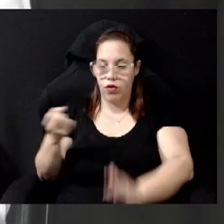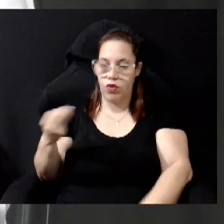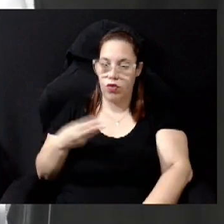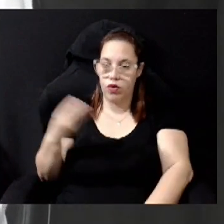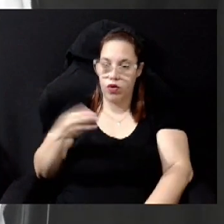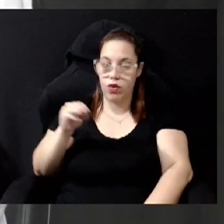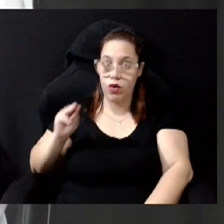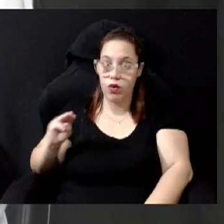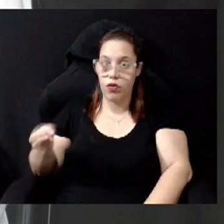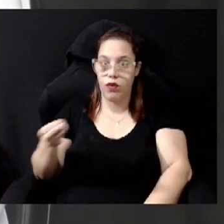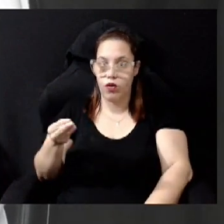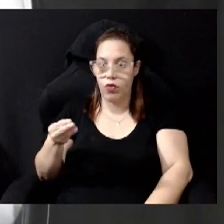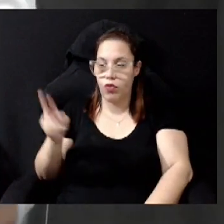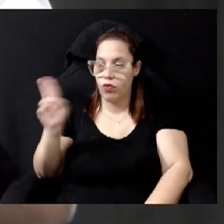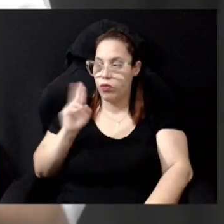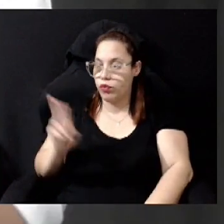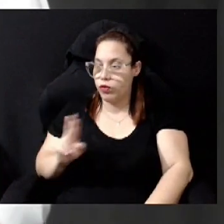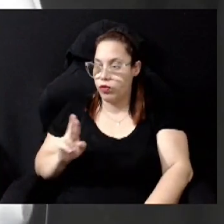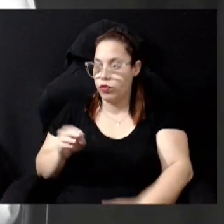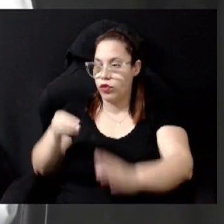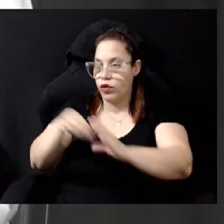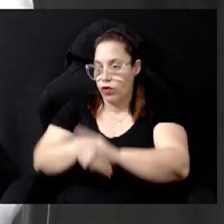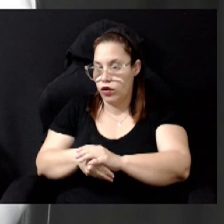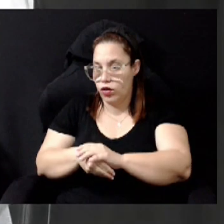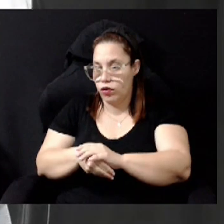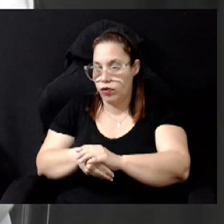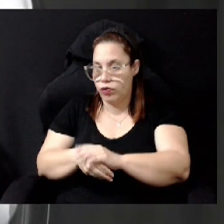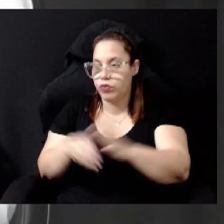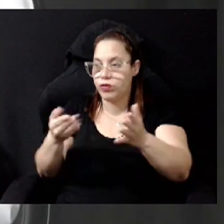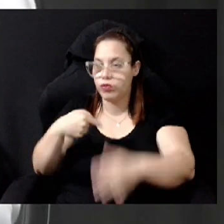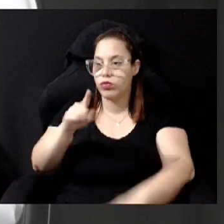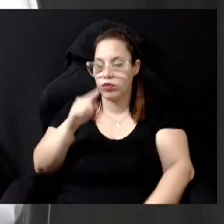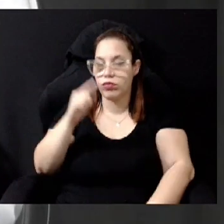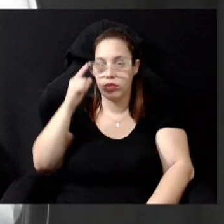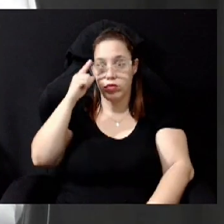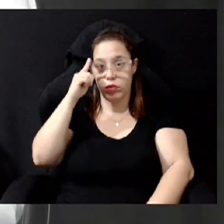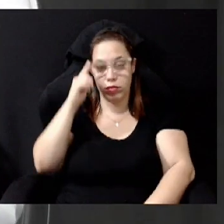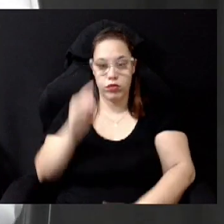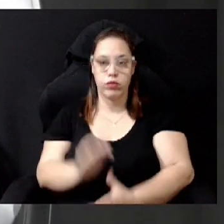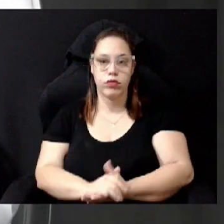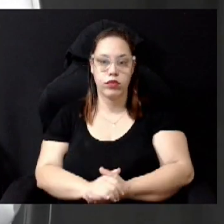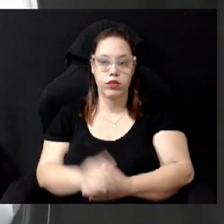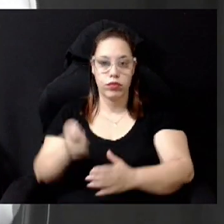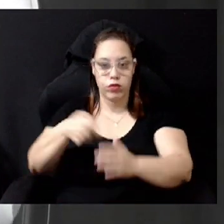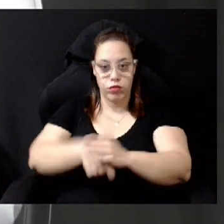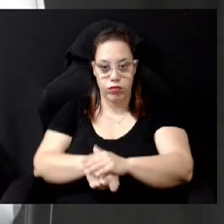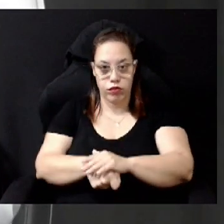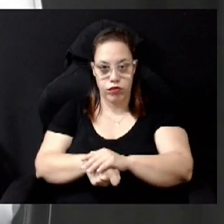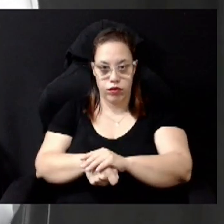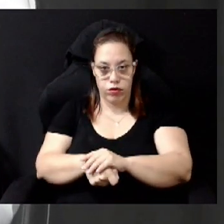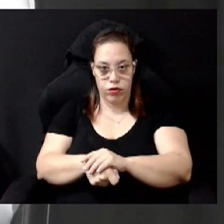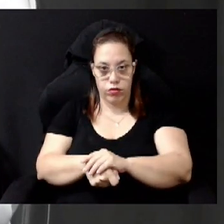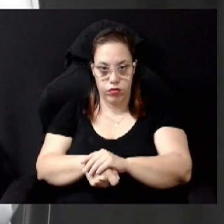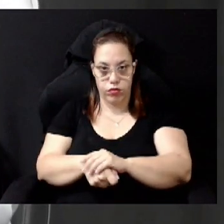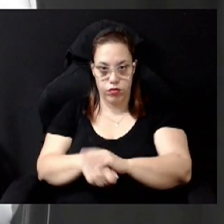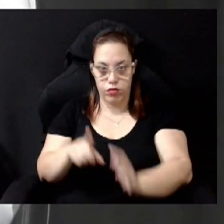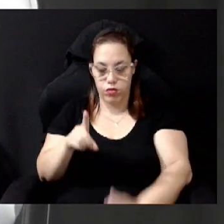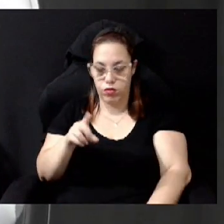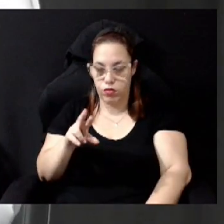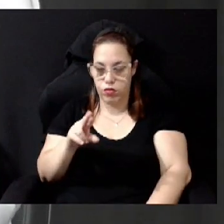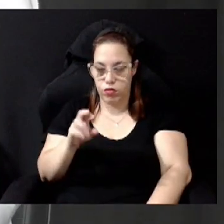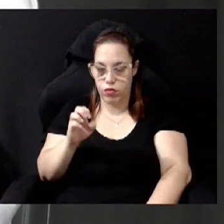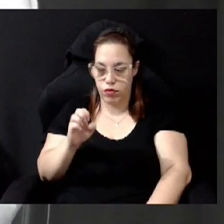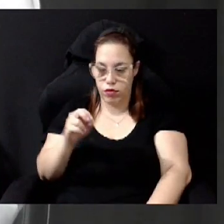milhões de investimentos. Hoje eu estive lá, de investimento em drenagem, né? A drenagem de